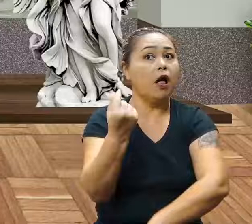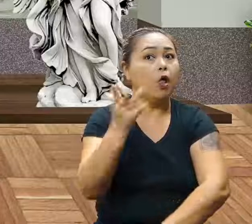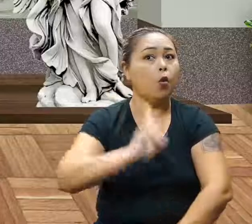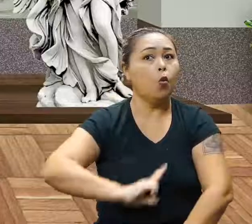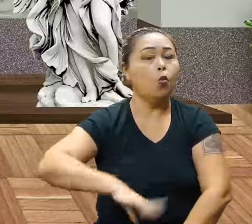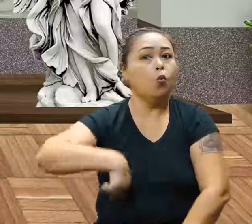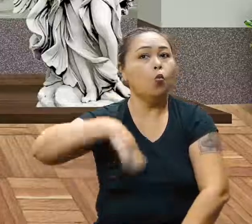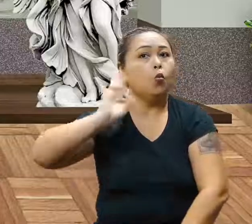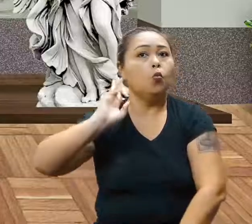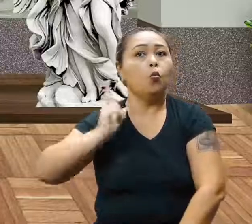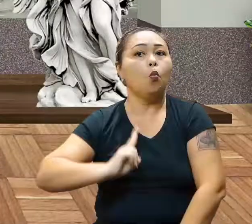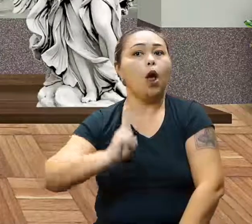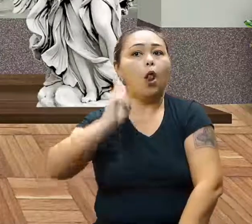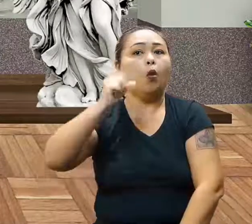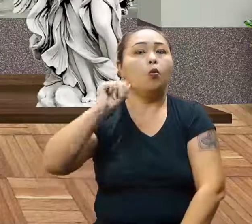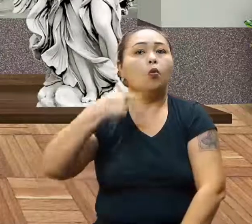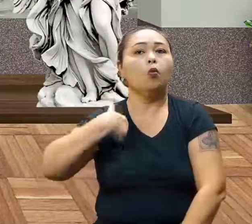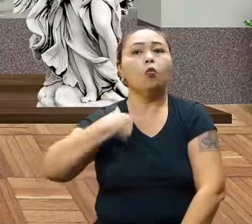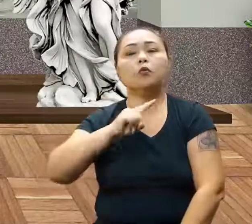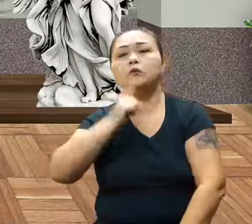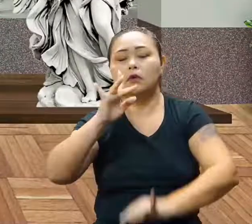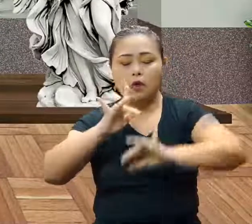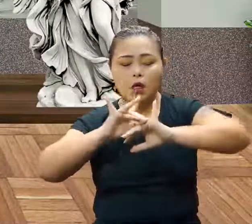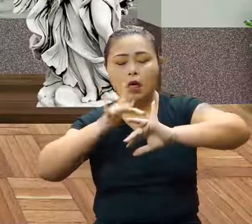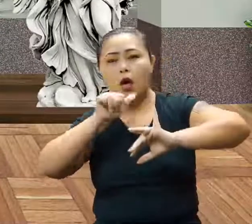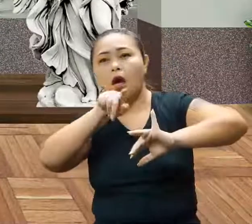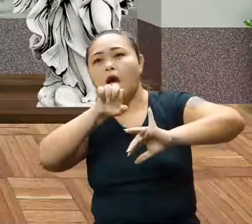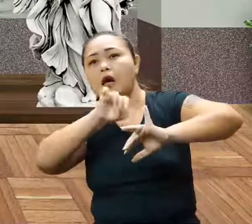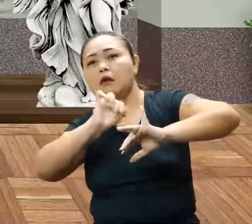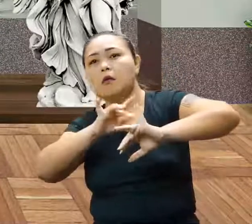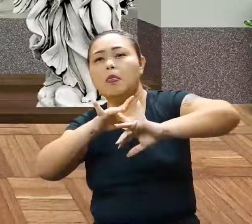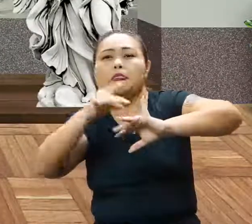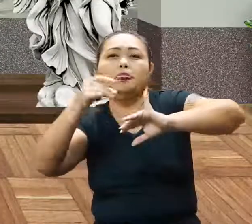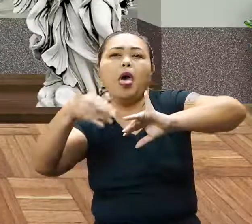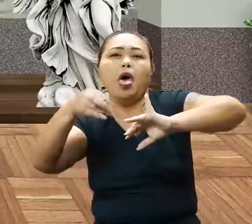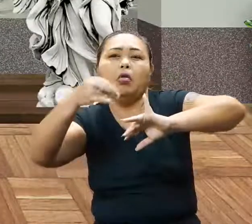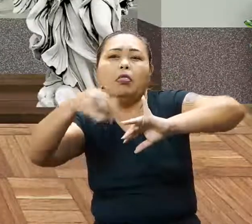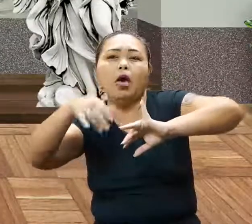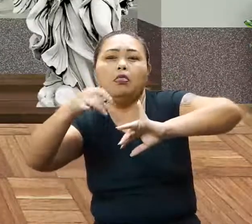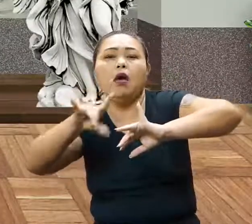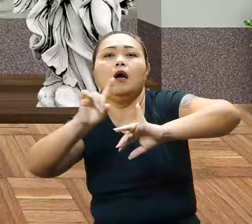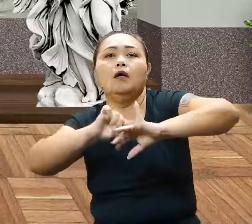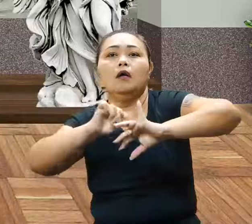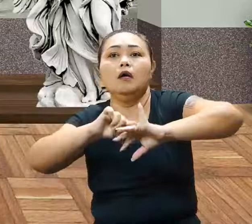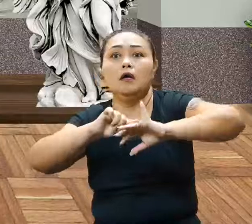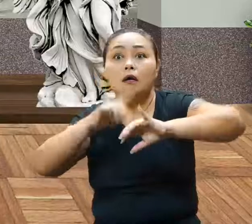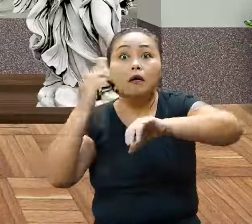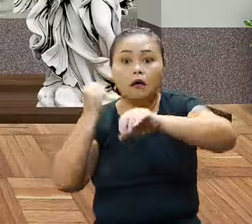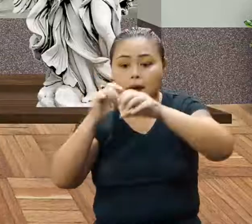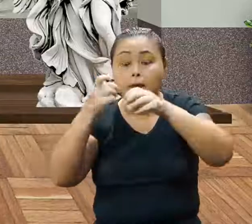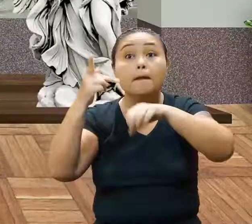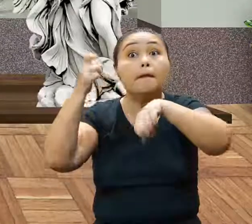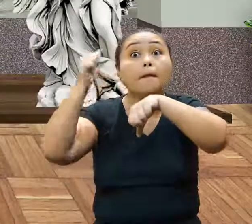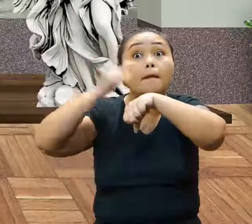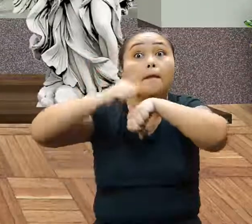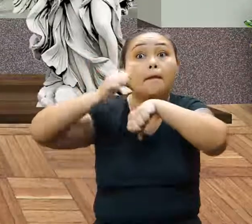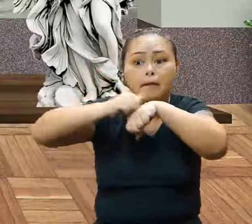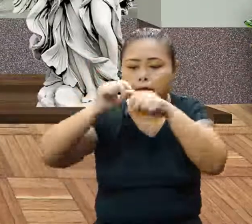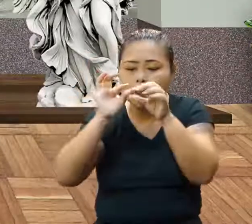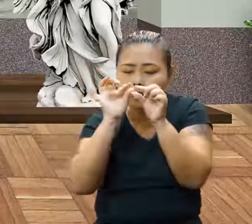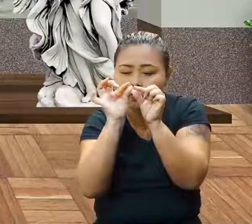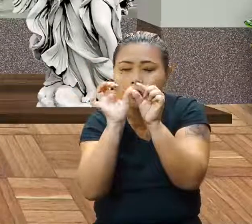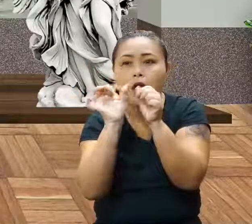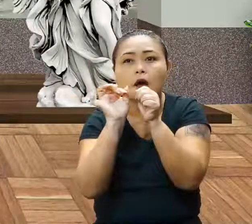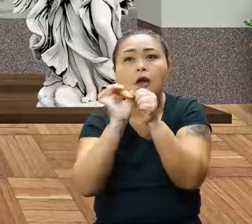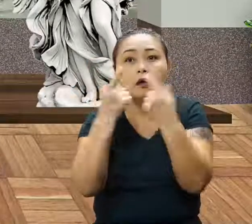diferente do ouro de aluvião, o ouro em pó, mas quando você encontra pepitas, e só por